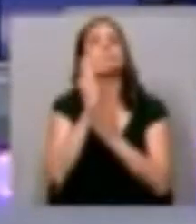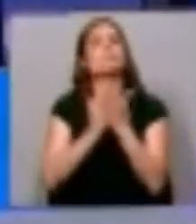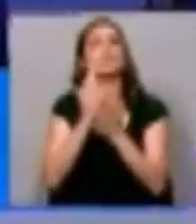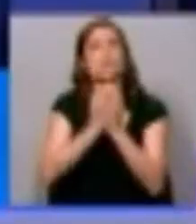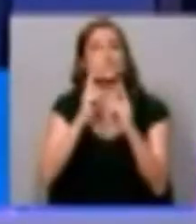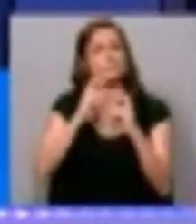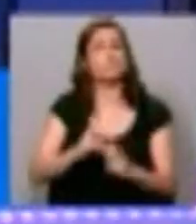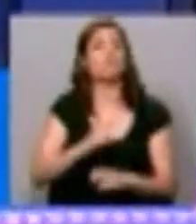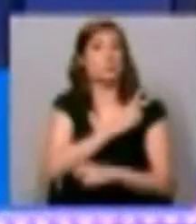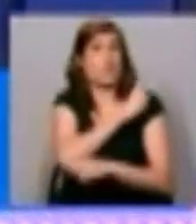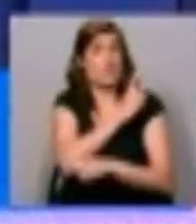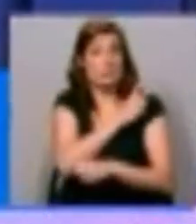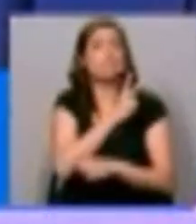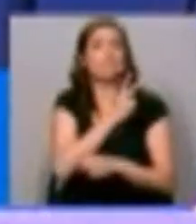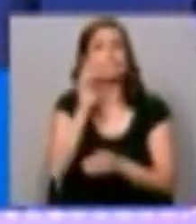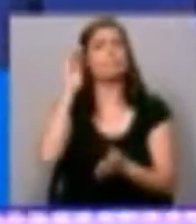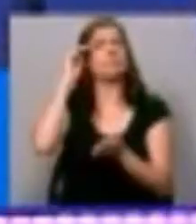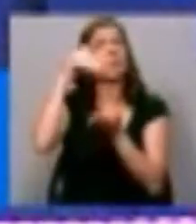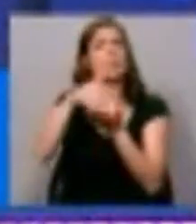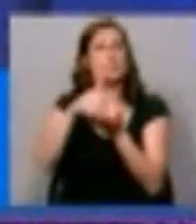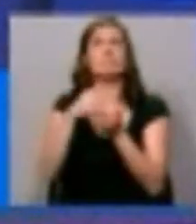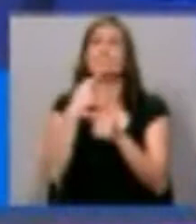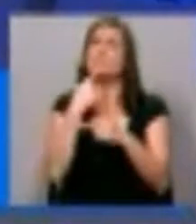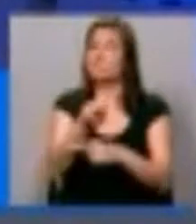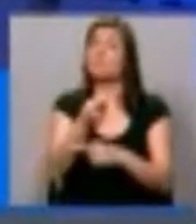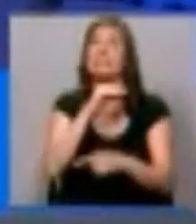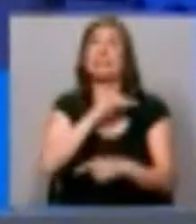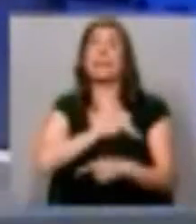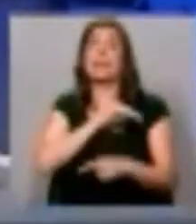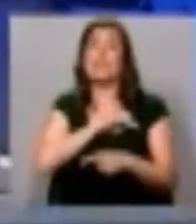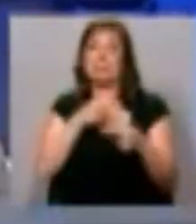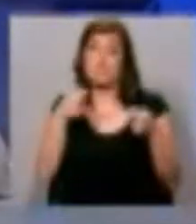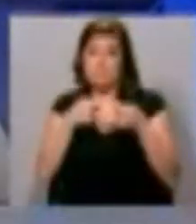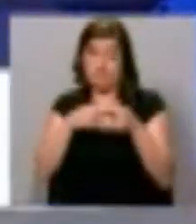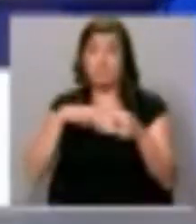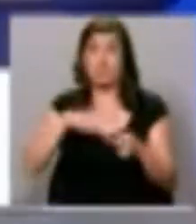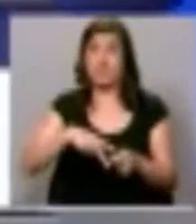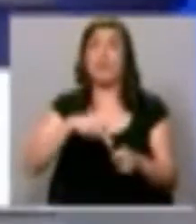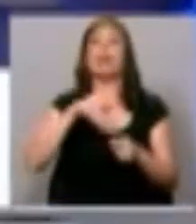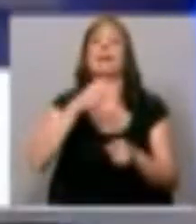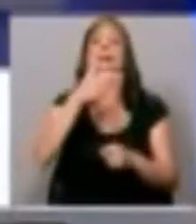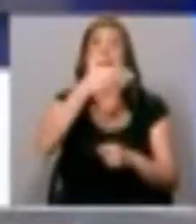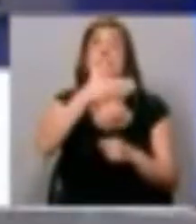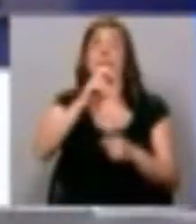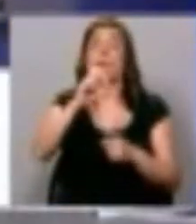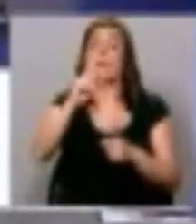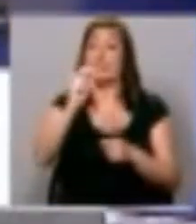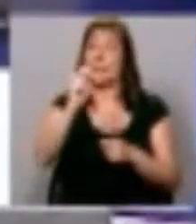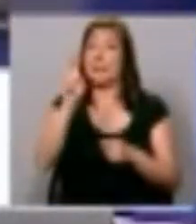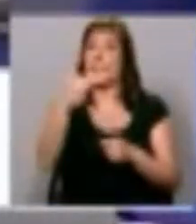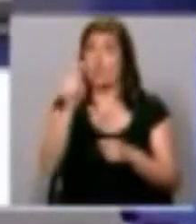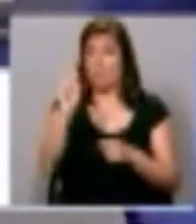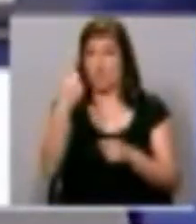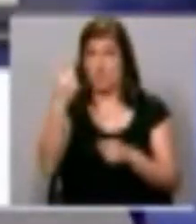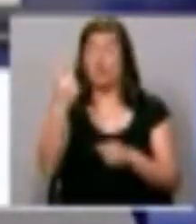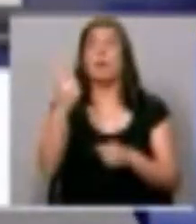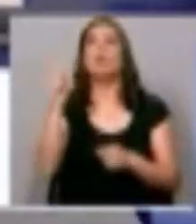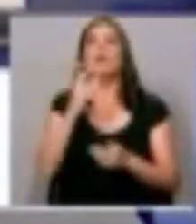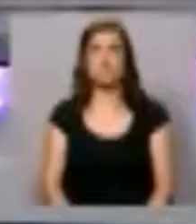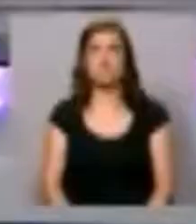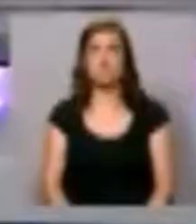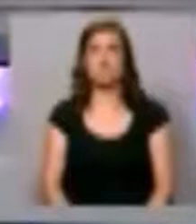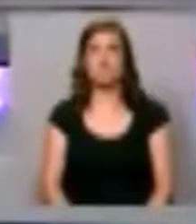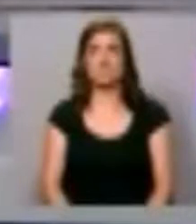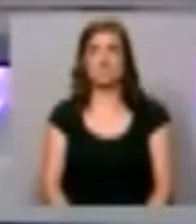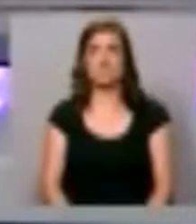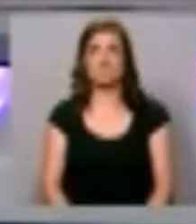universitário, conclui que o rendimento adequado em Portugal é de 783 euros por mês. O estudo da Universidade de Lisboa,